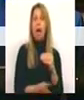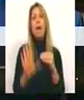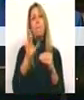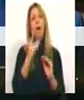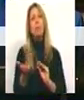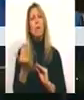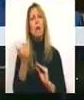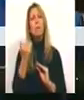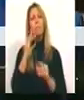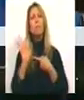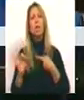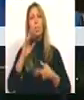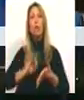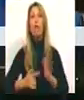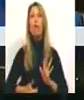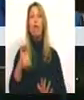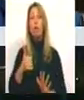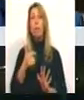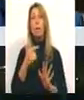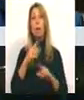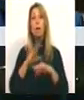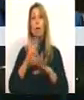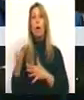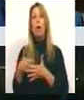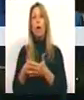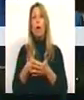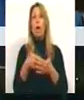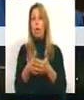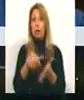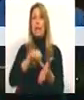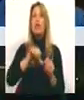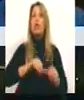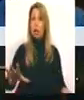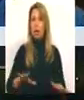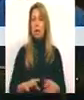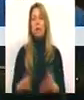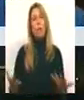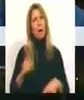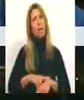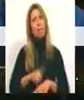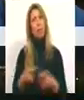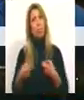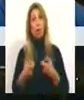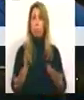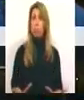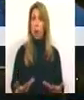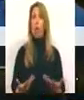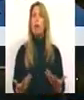alguns aspectos fundamentais, desde logo no processo de descentralização. E são oportunas porque, e faz